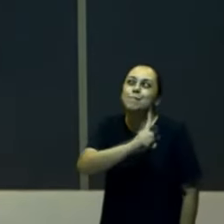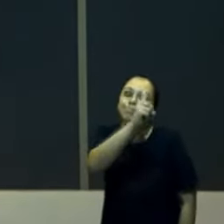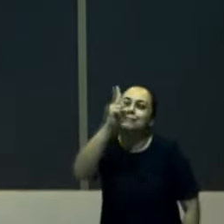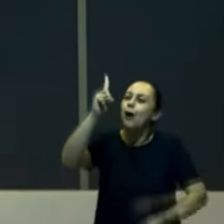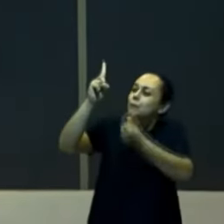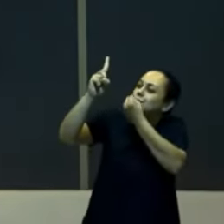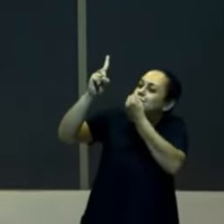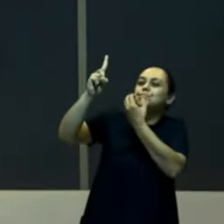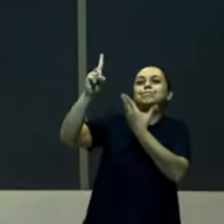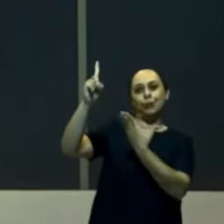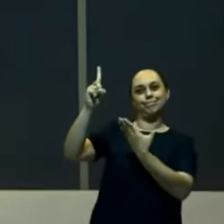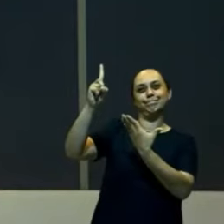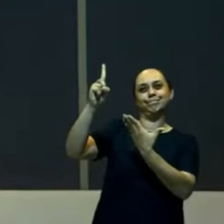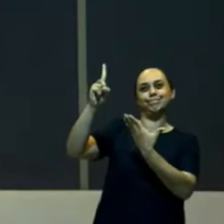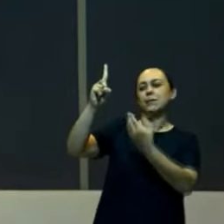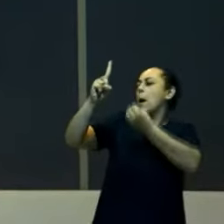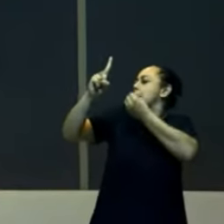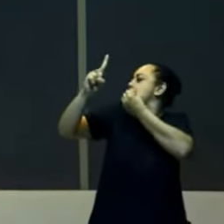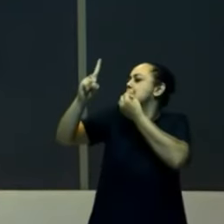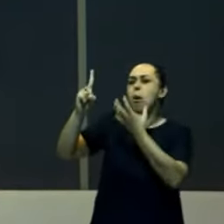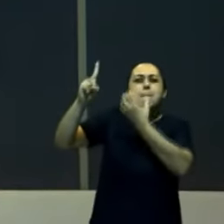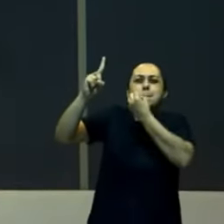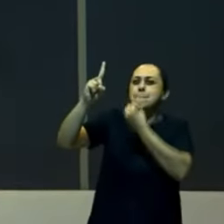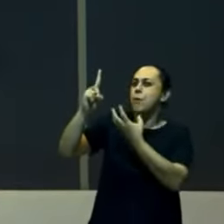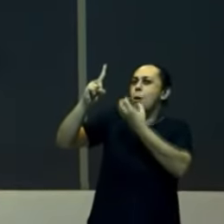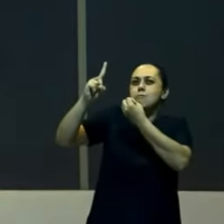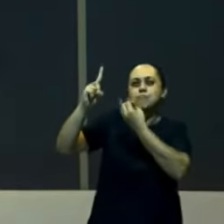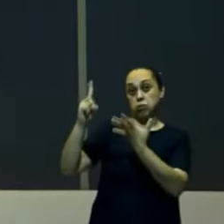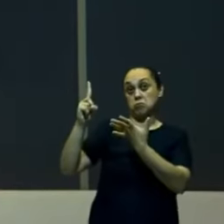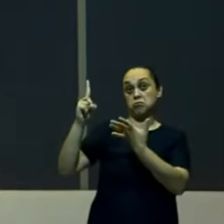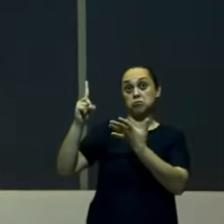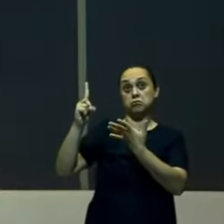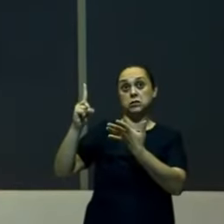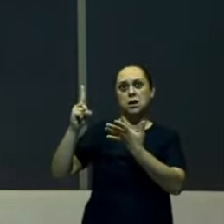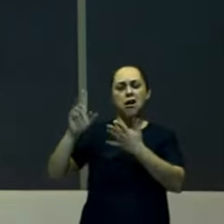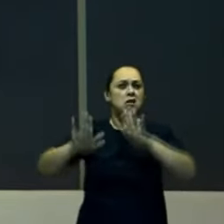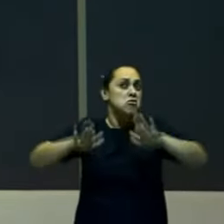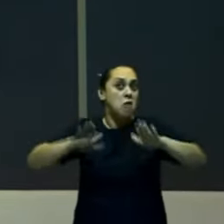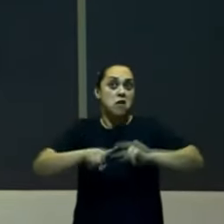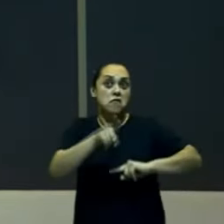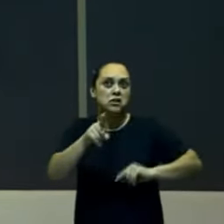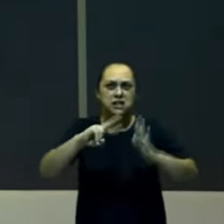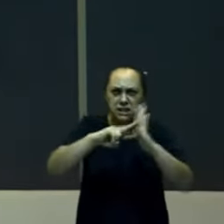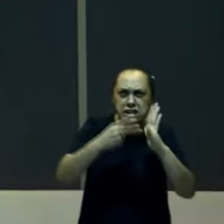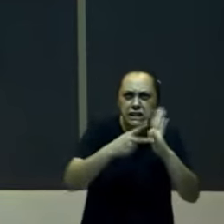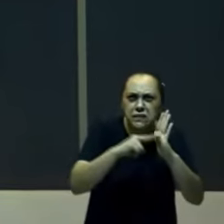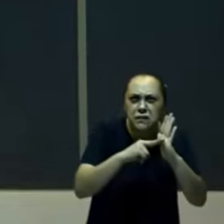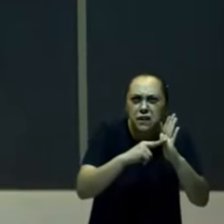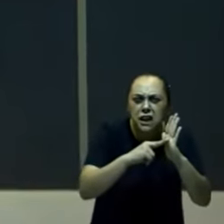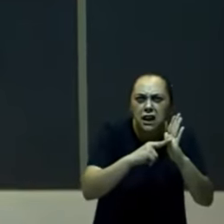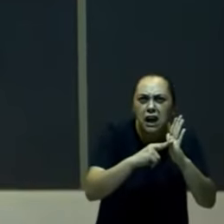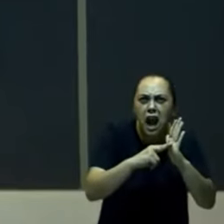E talvez você não saiba o significado da palavra generoso. E